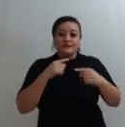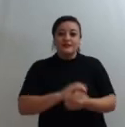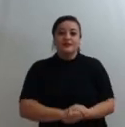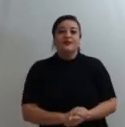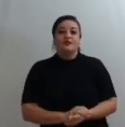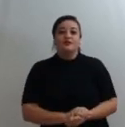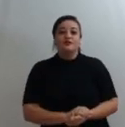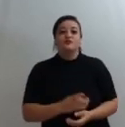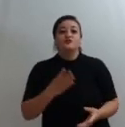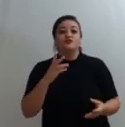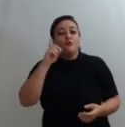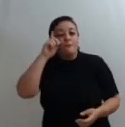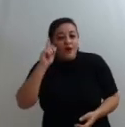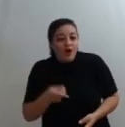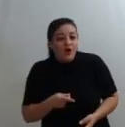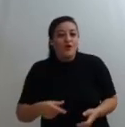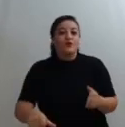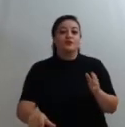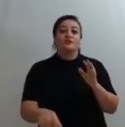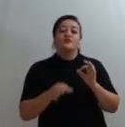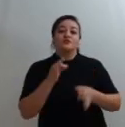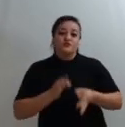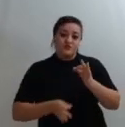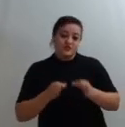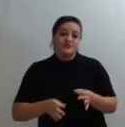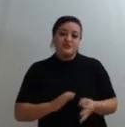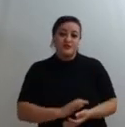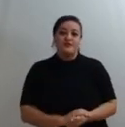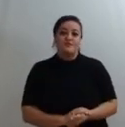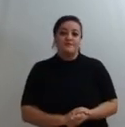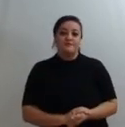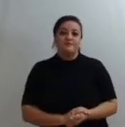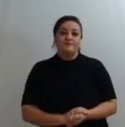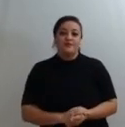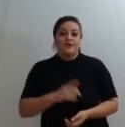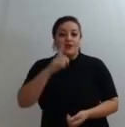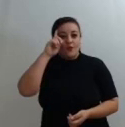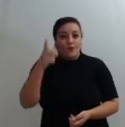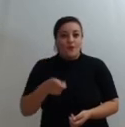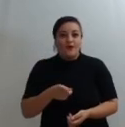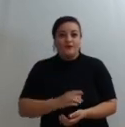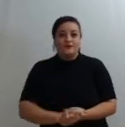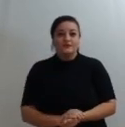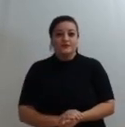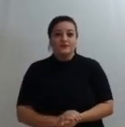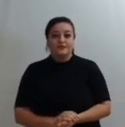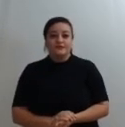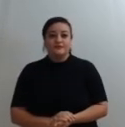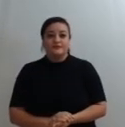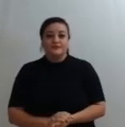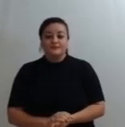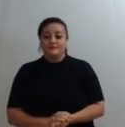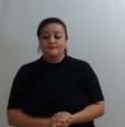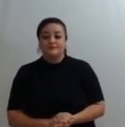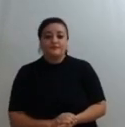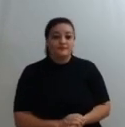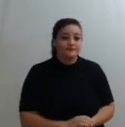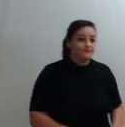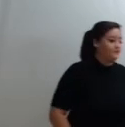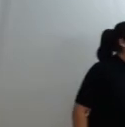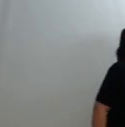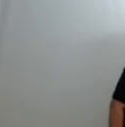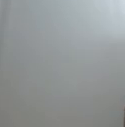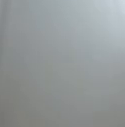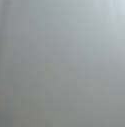judicial, formal, e um ato mandamental, eu fico com